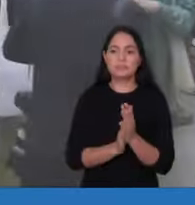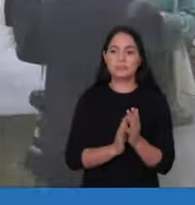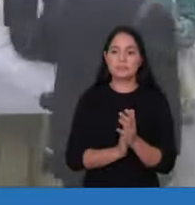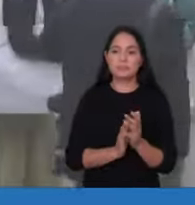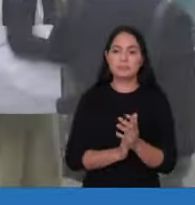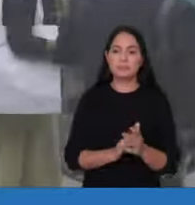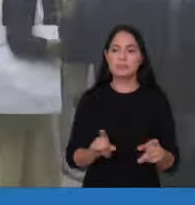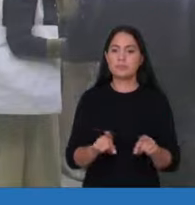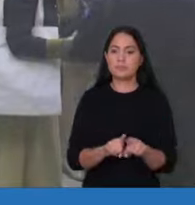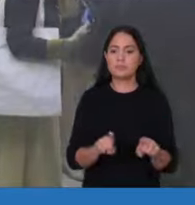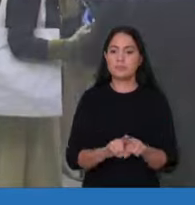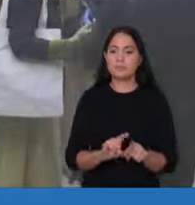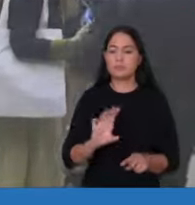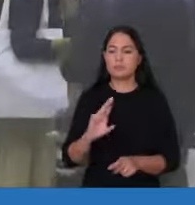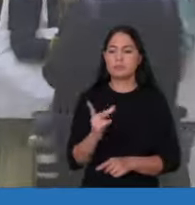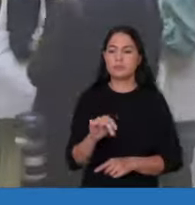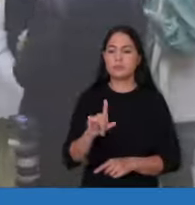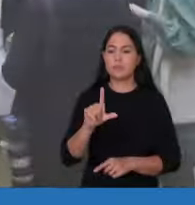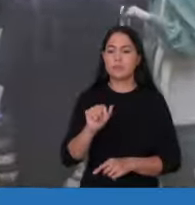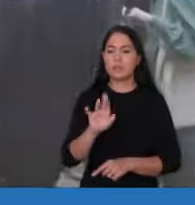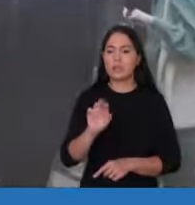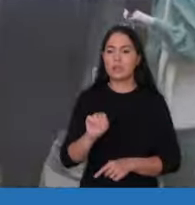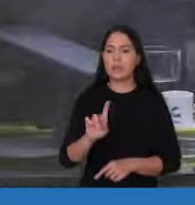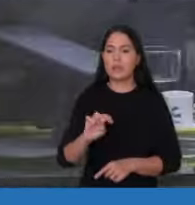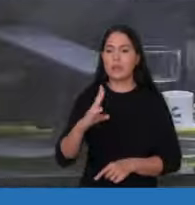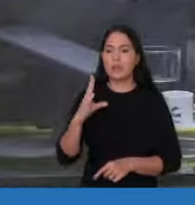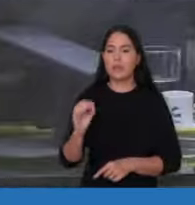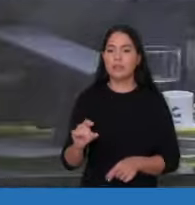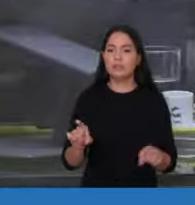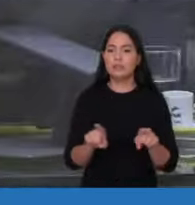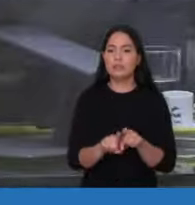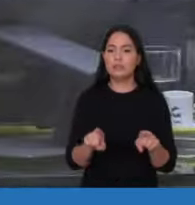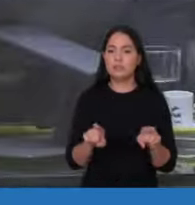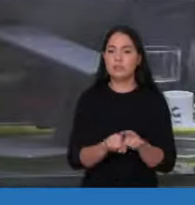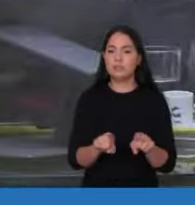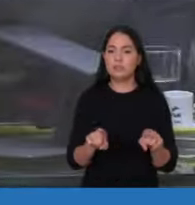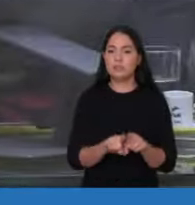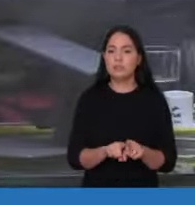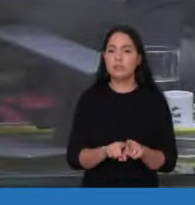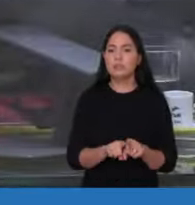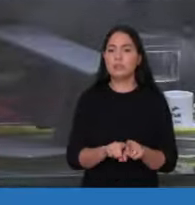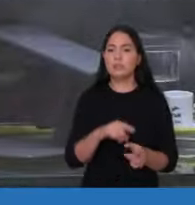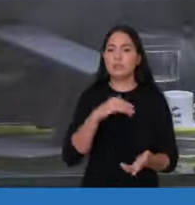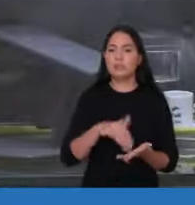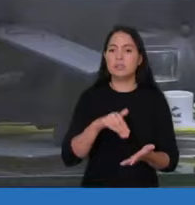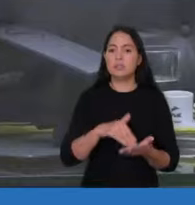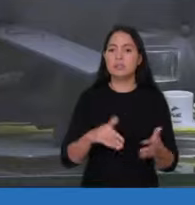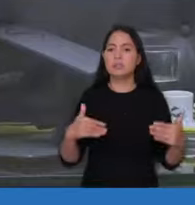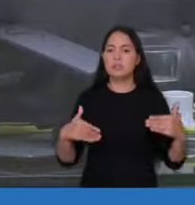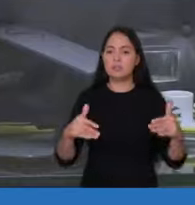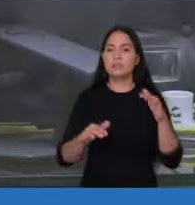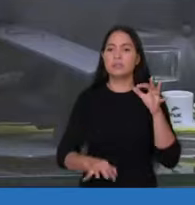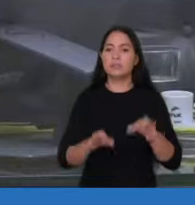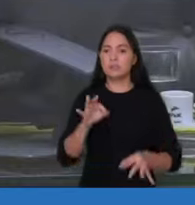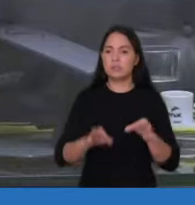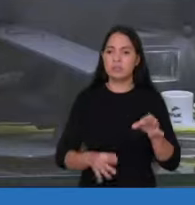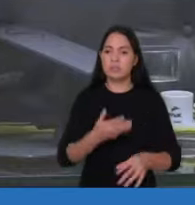Sheila Carvalho e Marivaldo Pereira, secretários também no Ministério da Justiça. Muito obrigada, queridos companheiros.